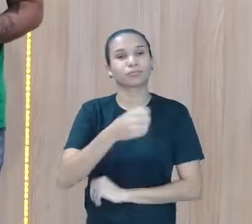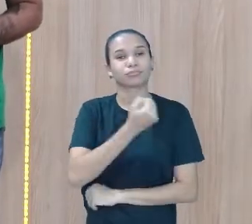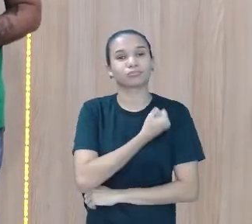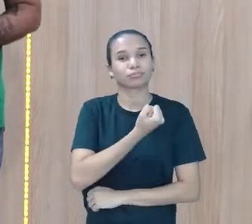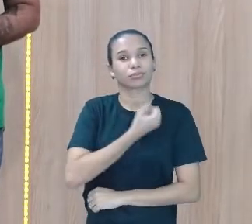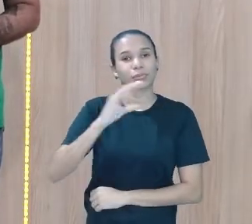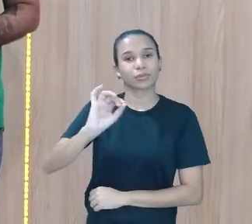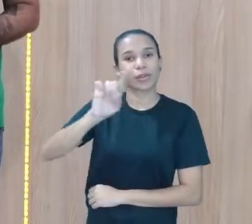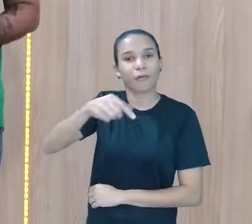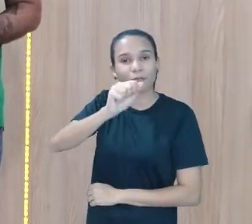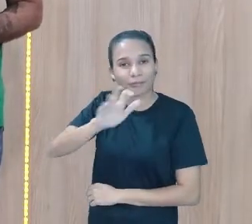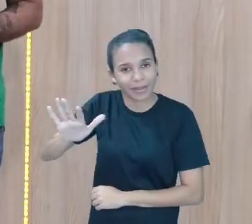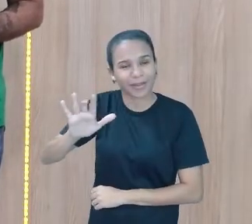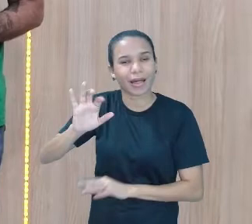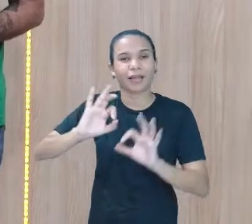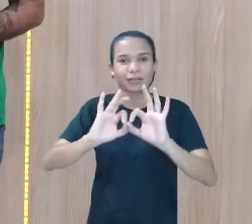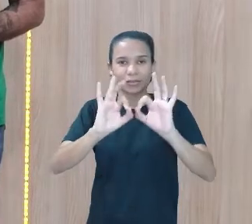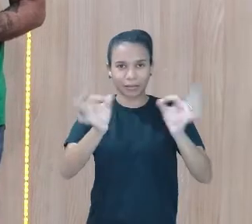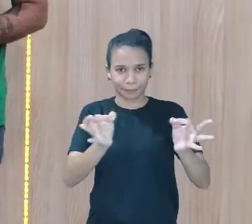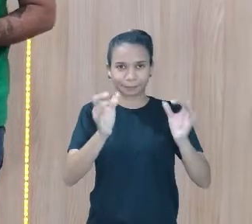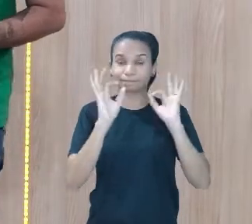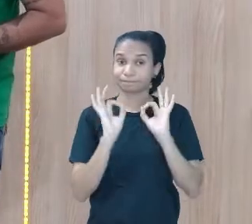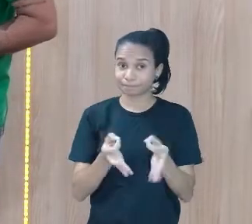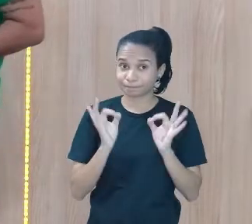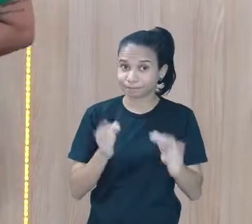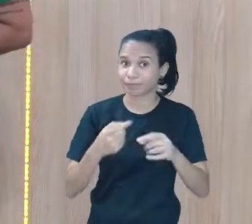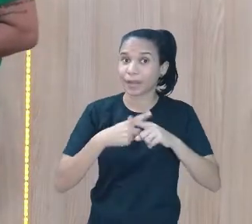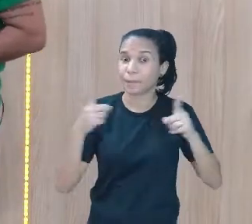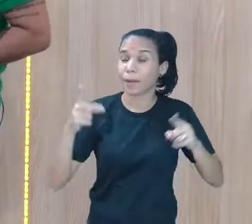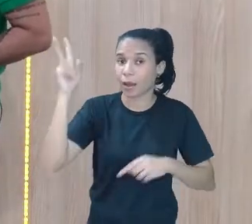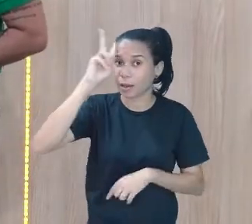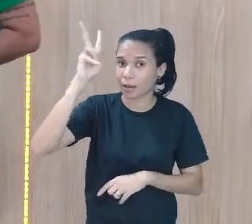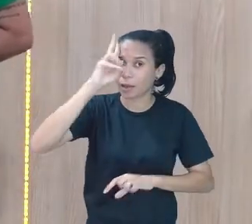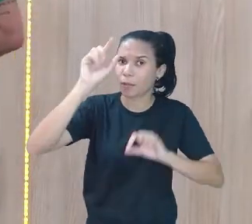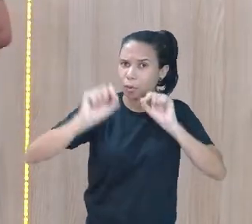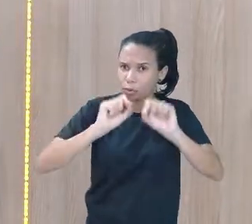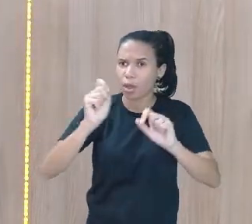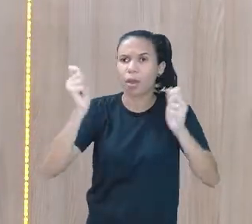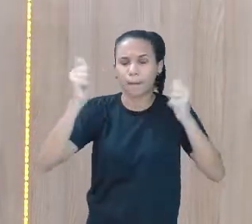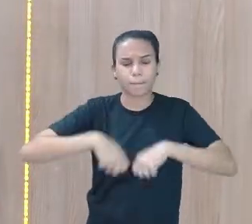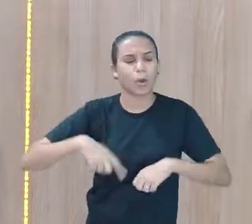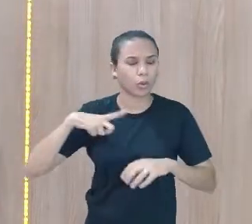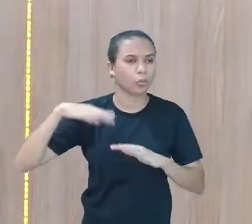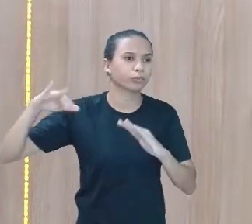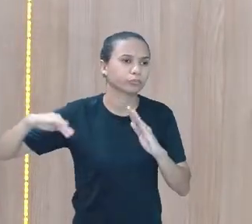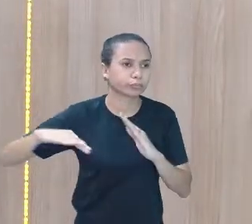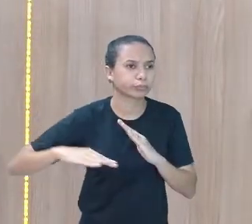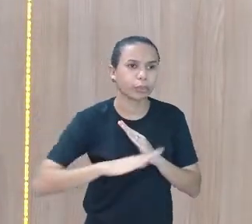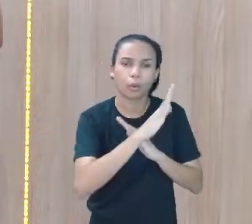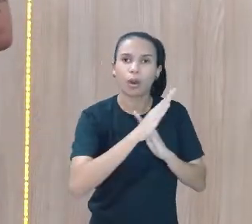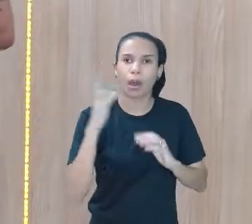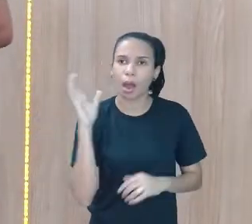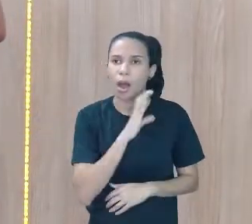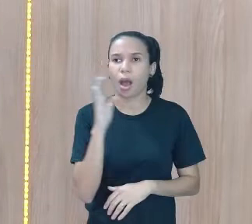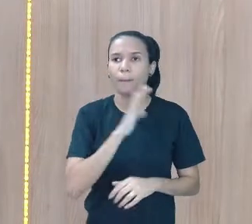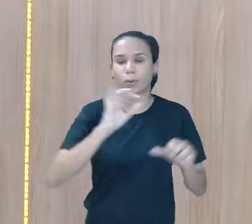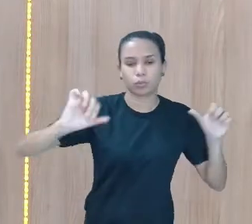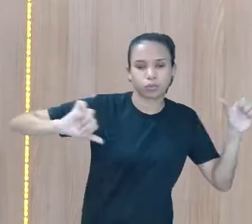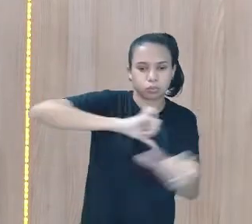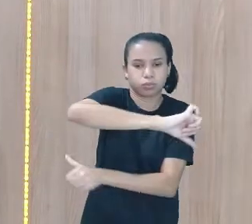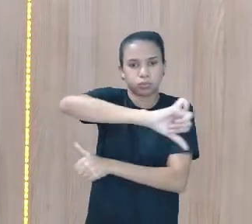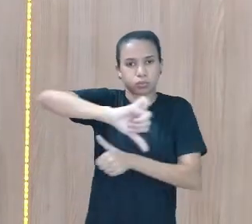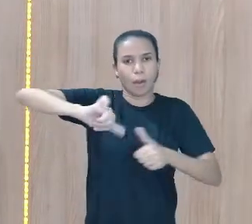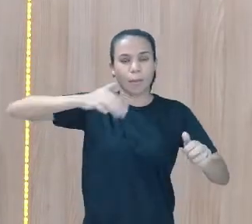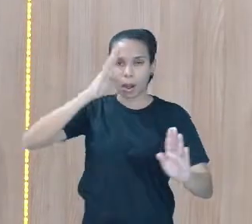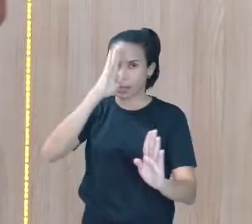número decimal de uma maneira mais simples, tá certo? Mas lembrando que eu posso vir direto, transformando uma fração